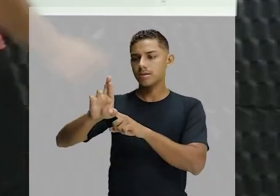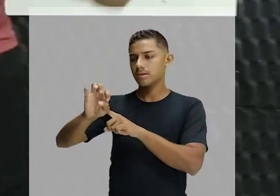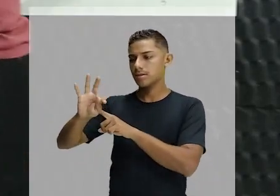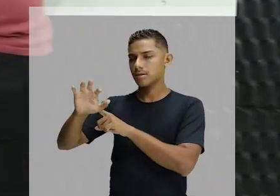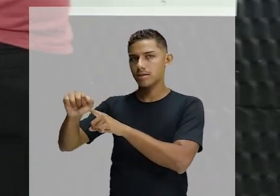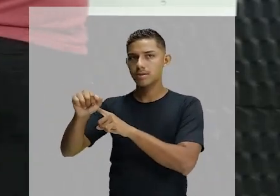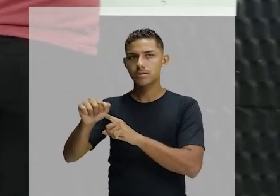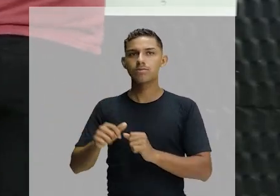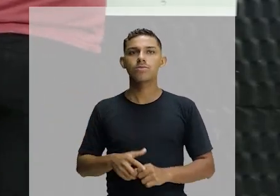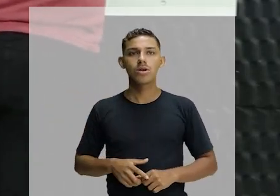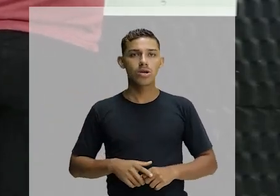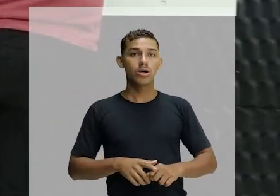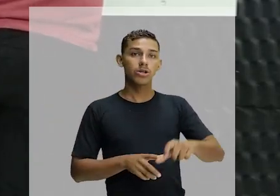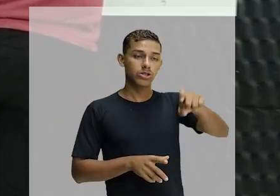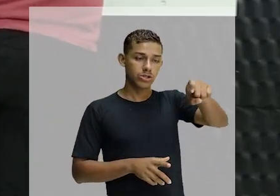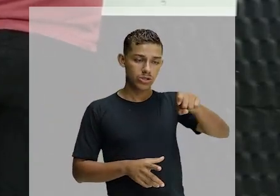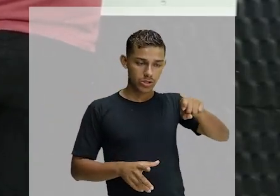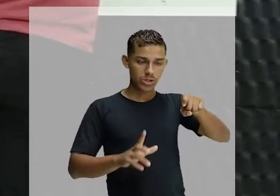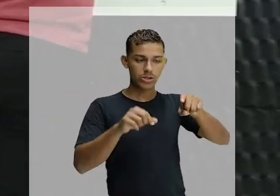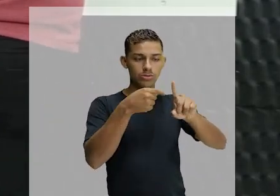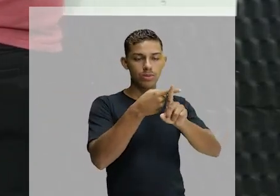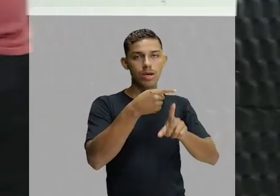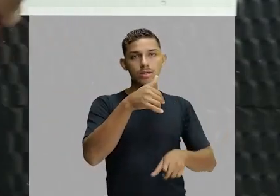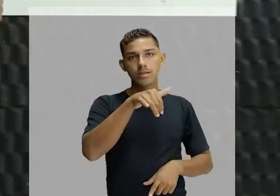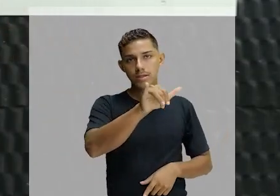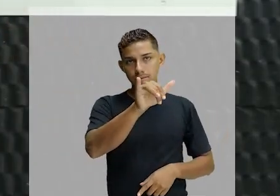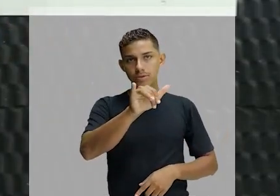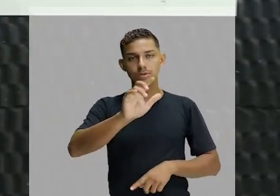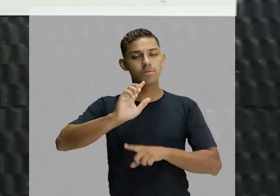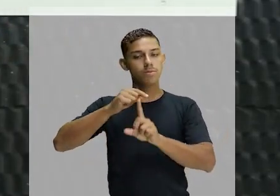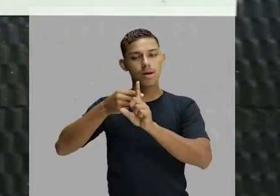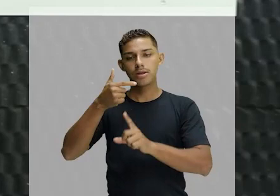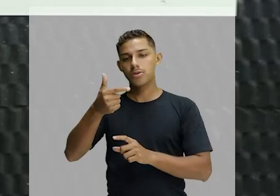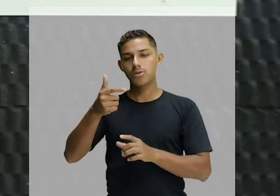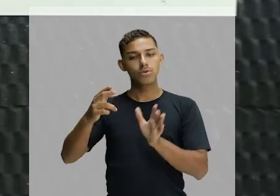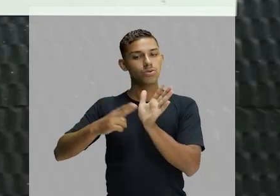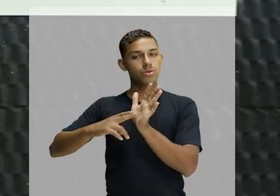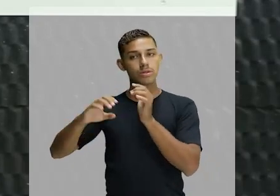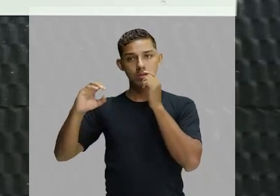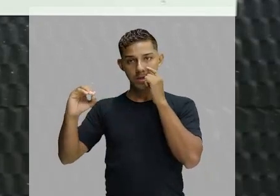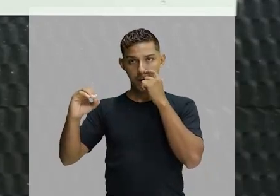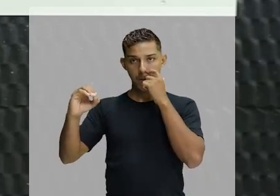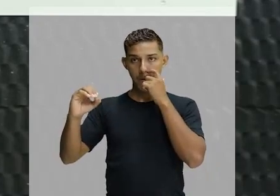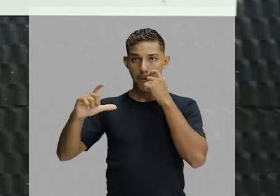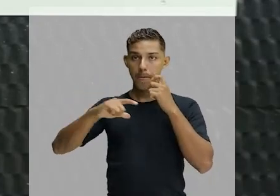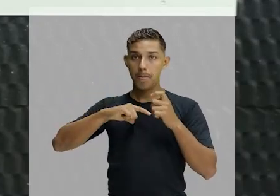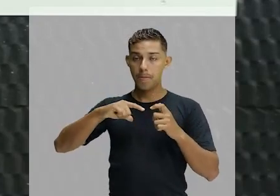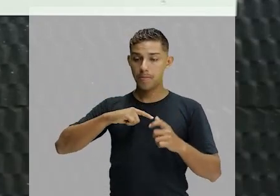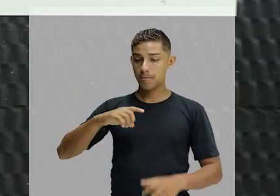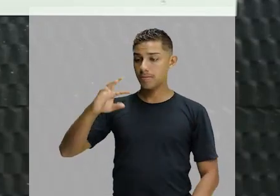equação x mais y mais 2 igual a 0, né? E a gente está vendo que essa reta é uma reta